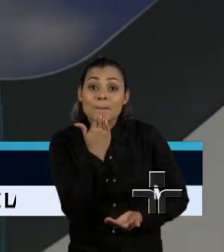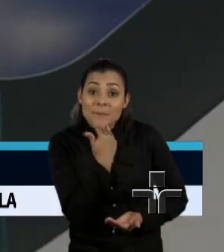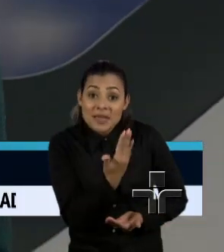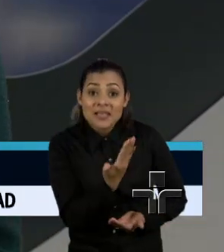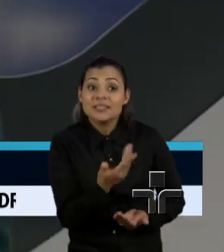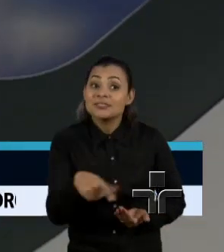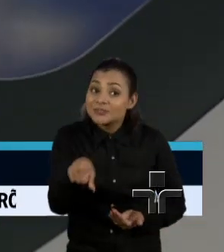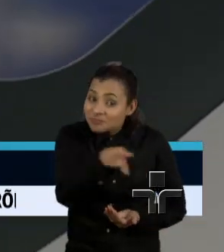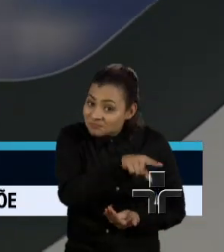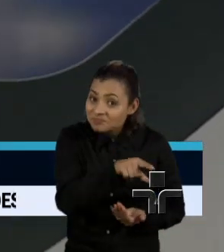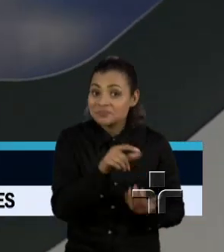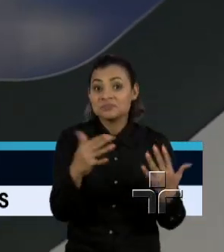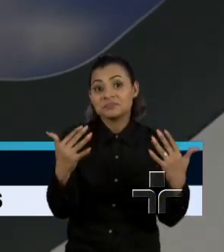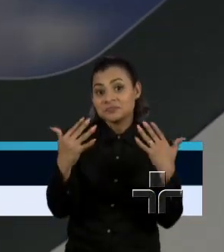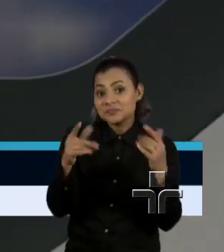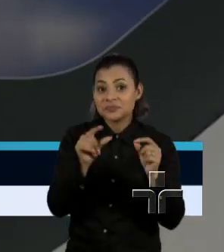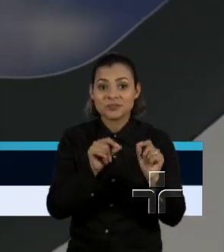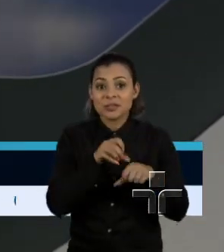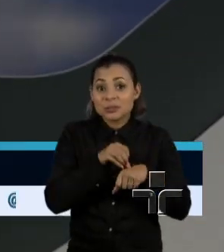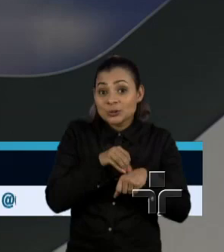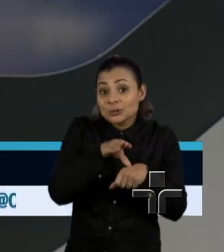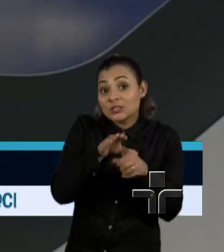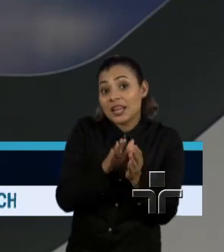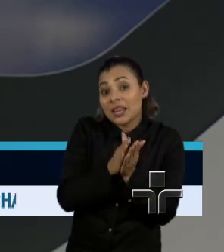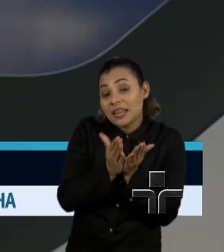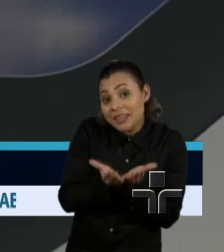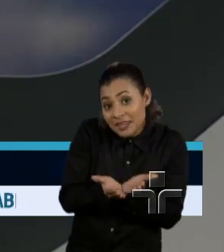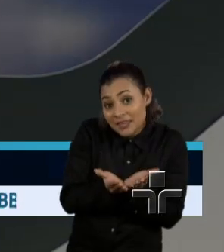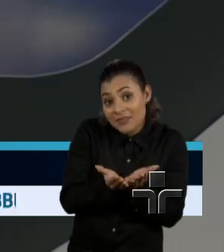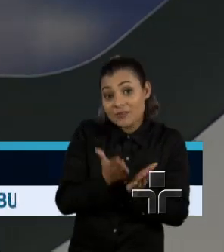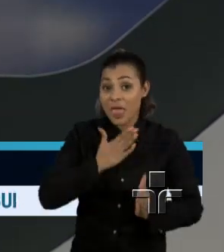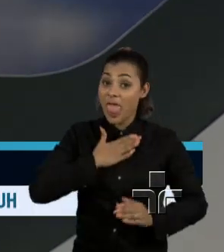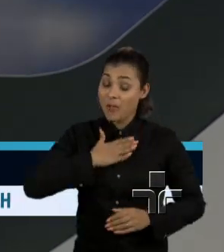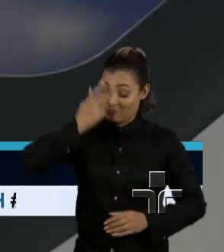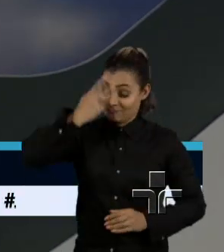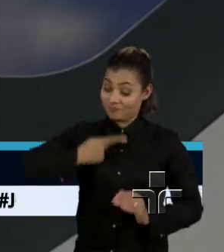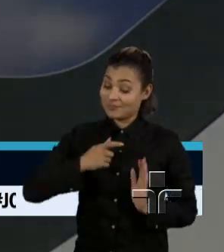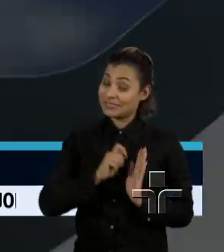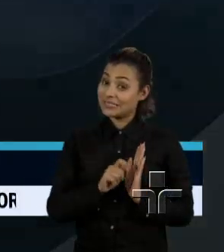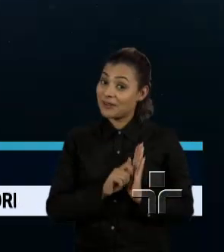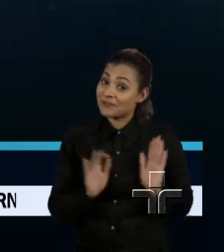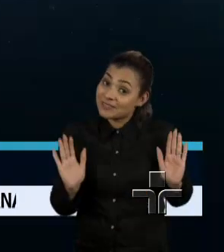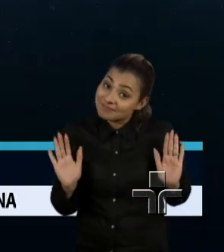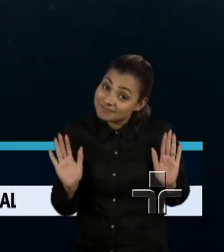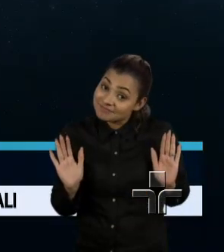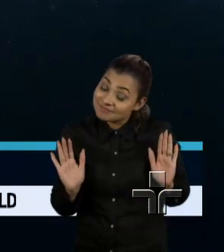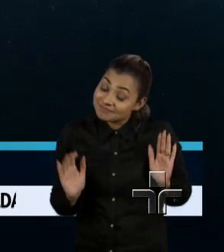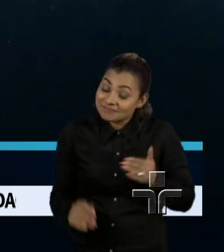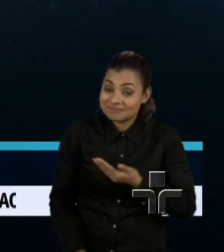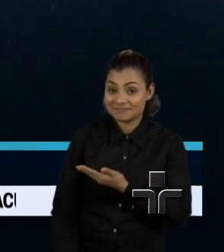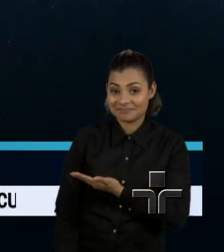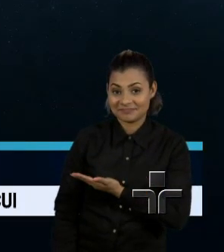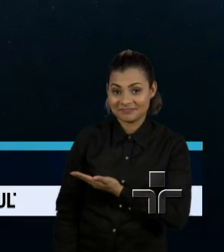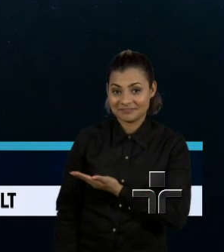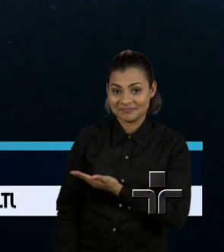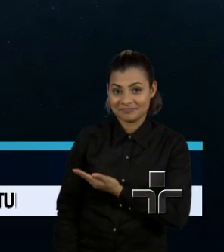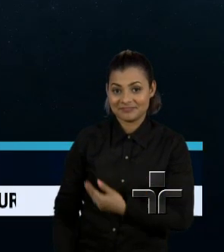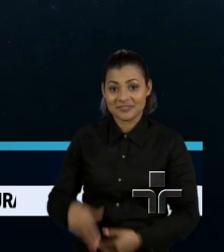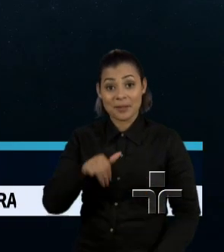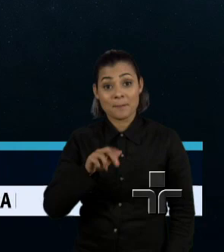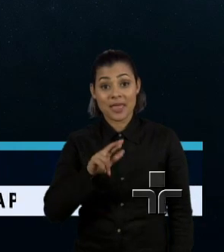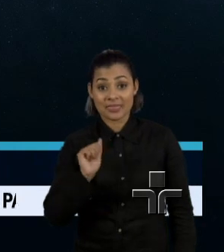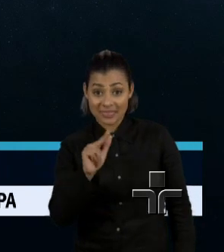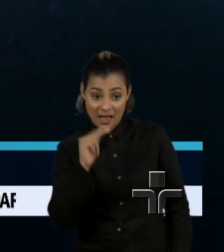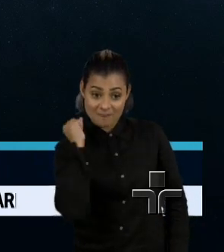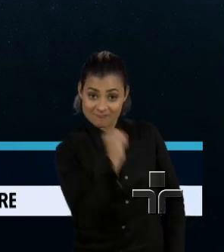para sugerir um livro que eu mesma escrevi. Obrigada. Que se chama Matar ou